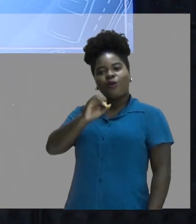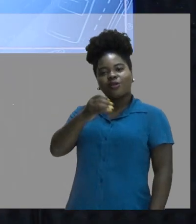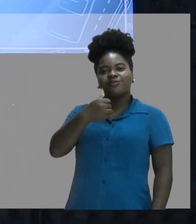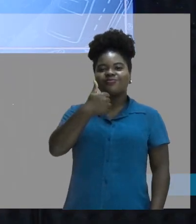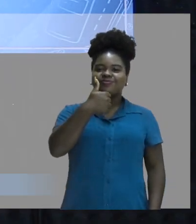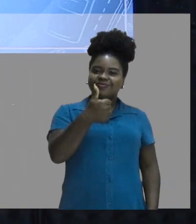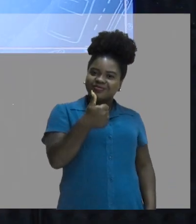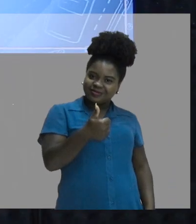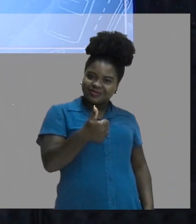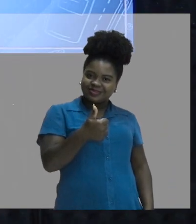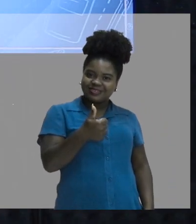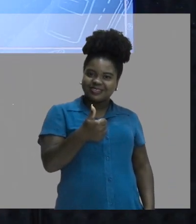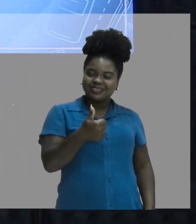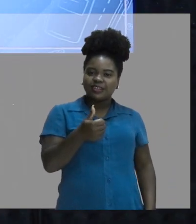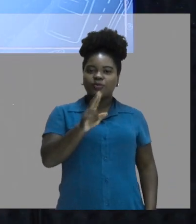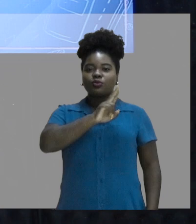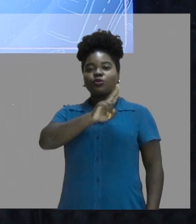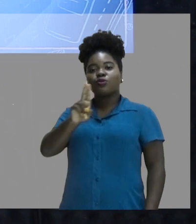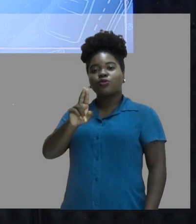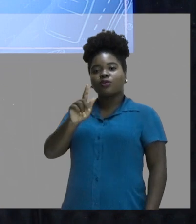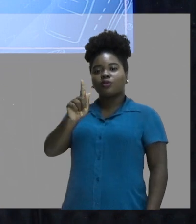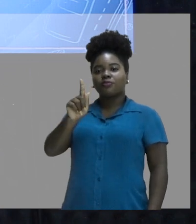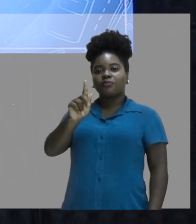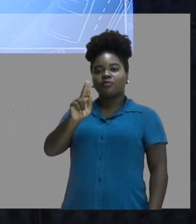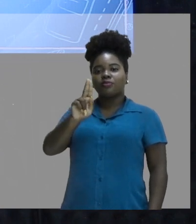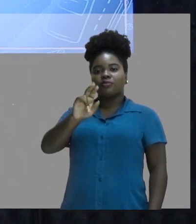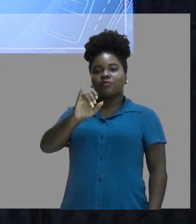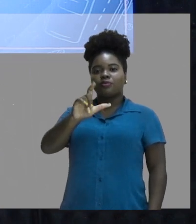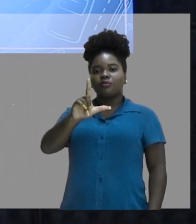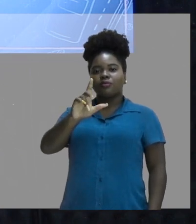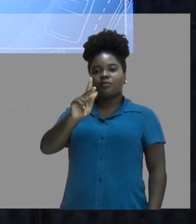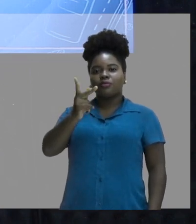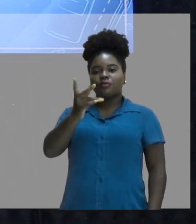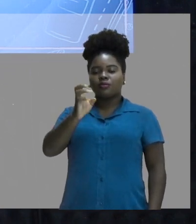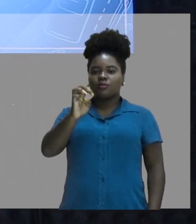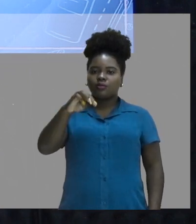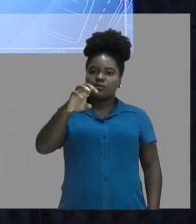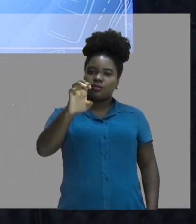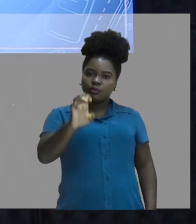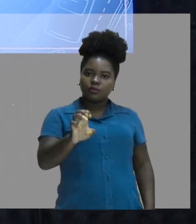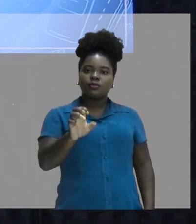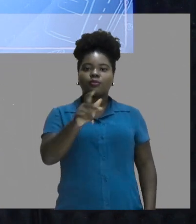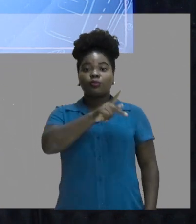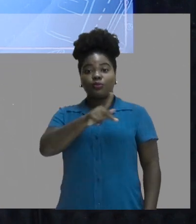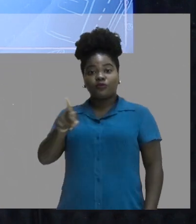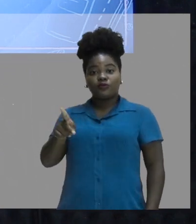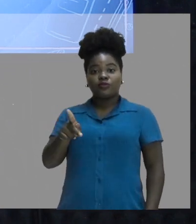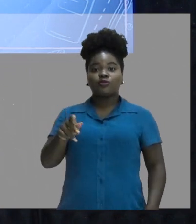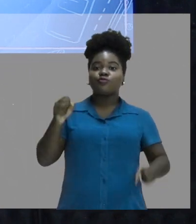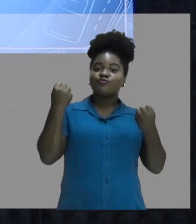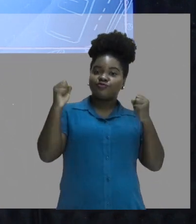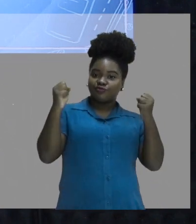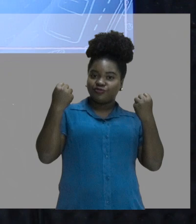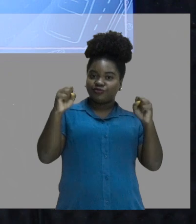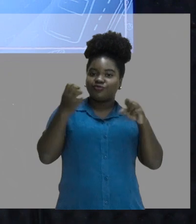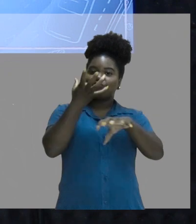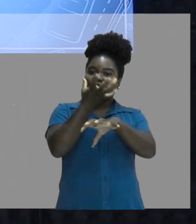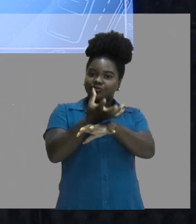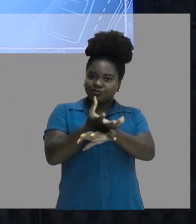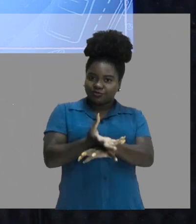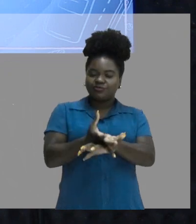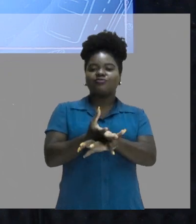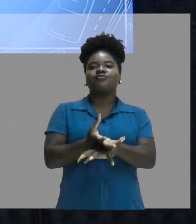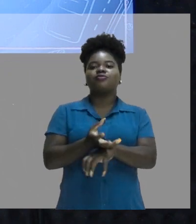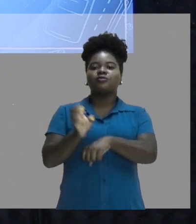Olá, galerinha, tudo bem com vocês? Sou Guilherme Campos, professor de Educação Física da Rede Estadual do Maranhão, e no nosso projeto Fique em Casa